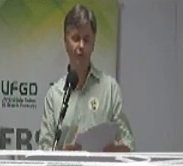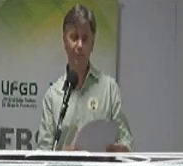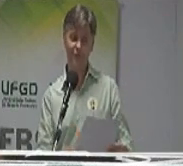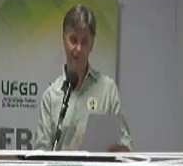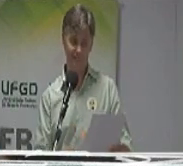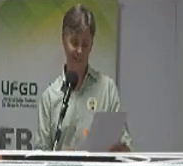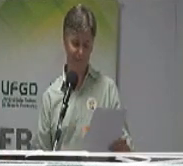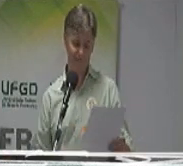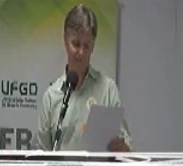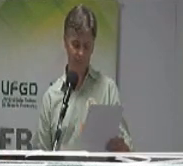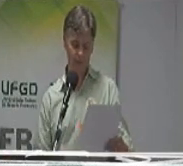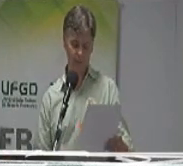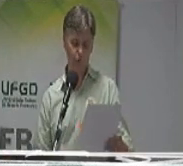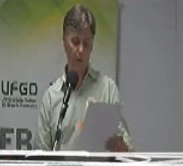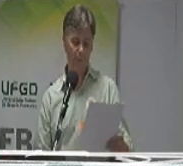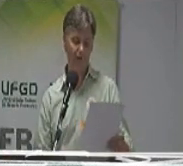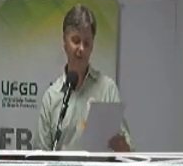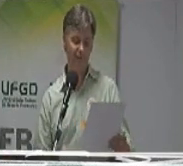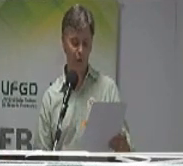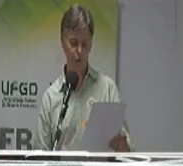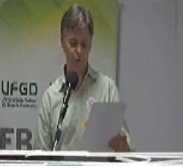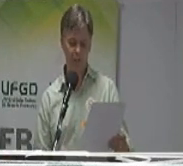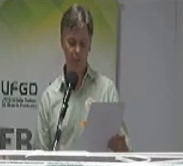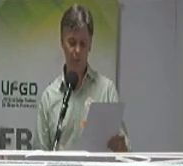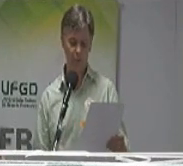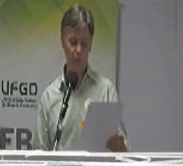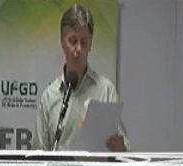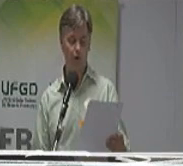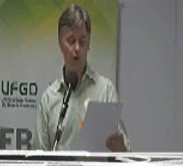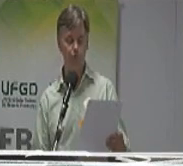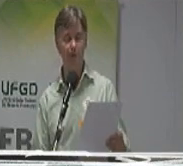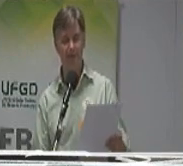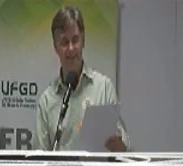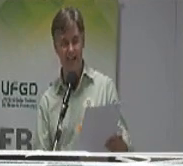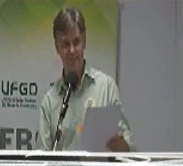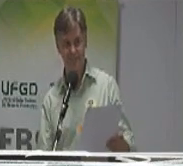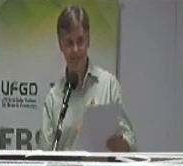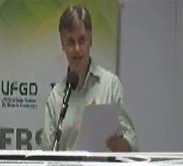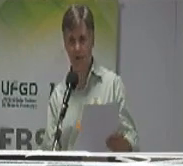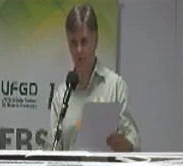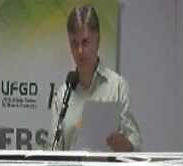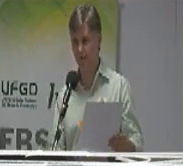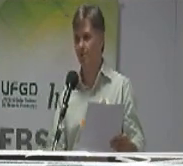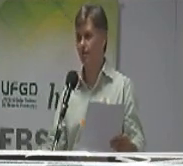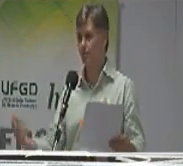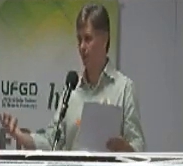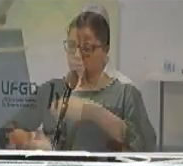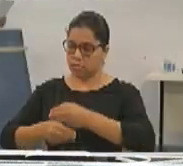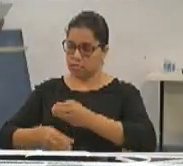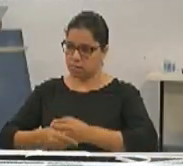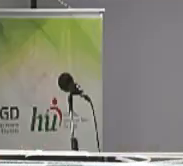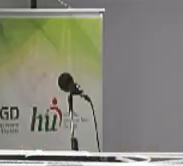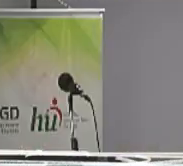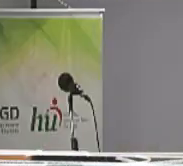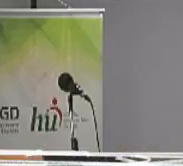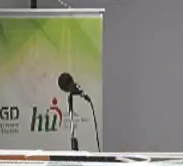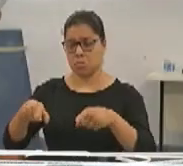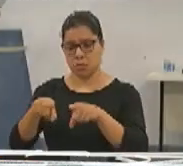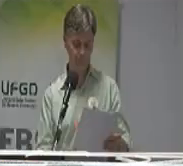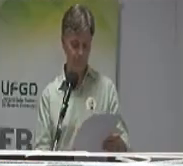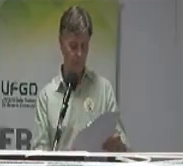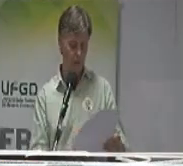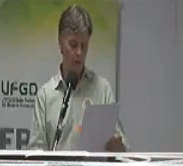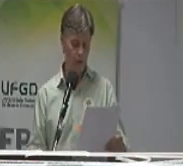Enquanto chefe de gabinete, no papel de interlocutor da reitoria com os órgãos suplementares da UFGD, e o HU é um desses